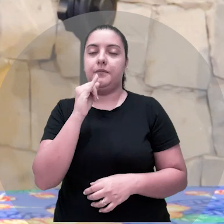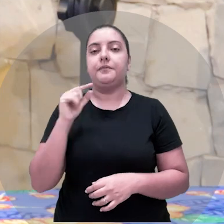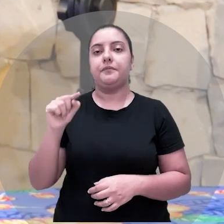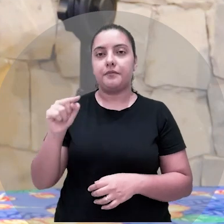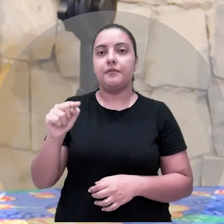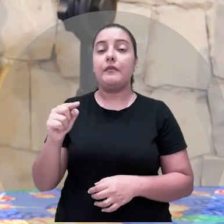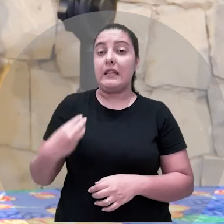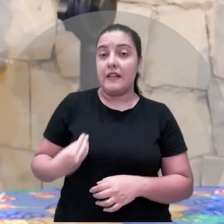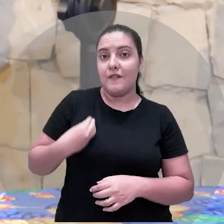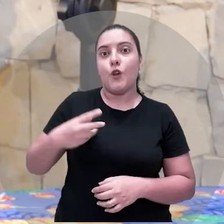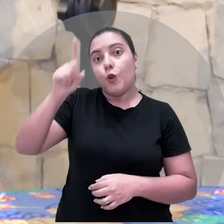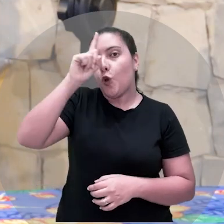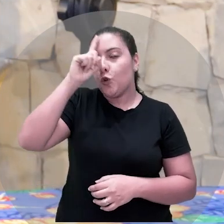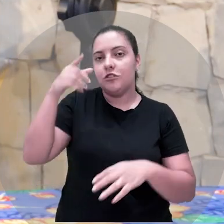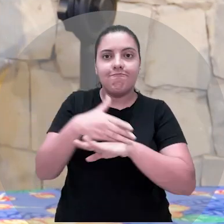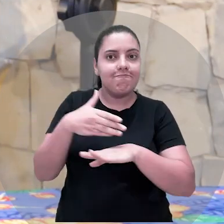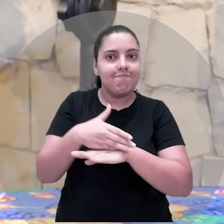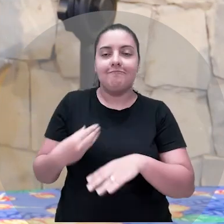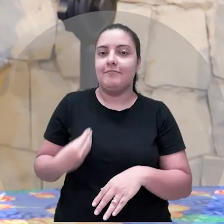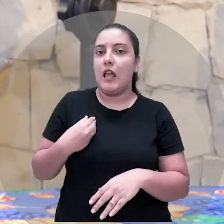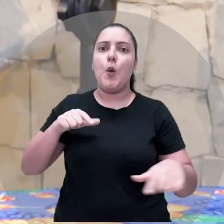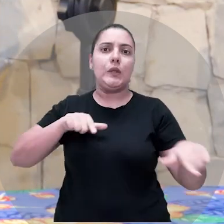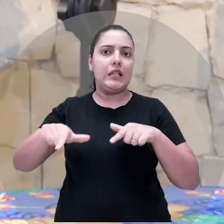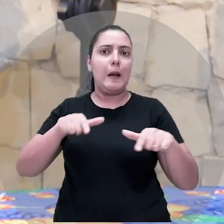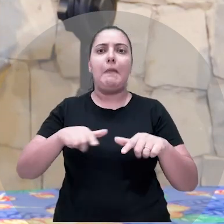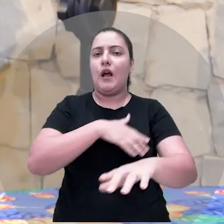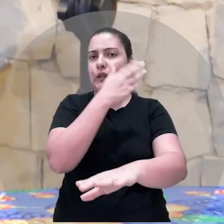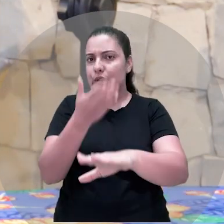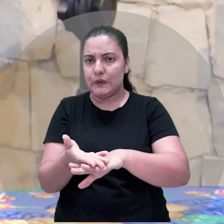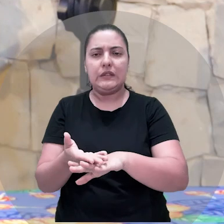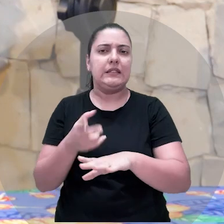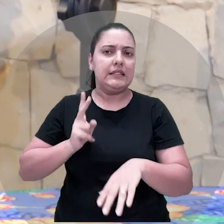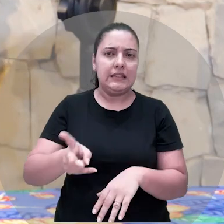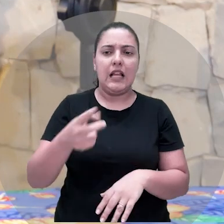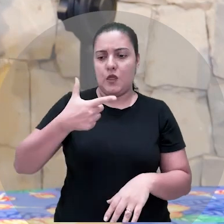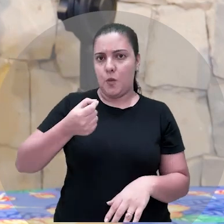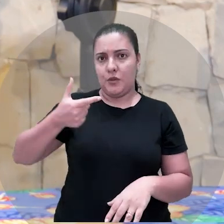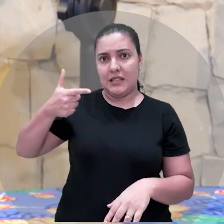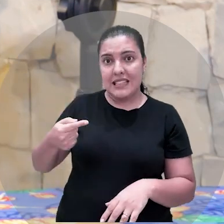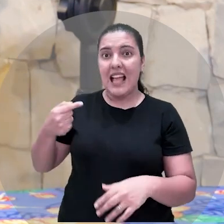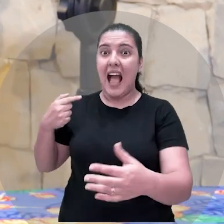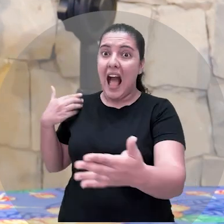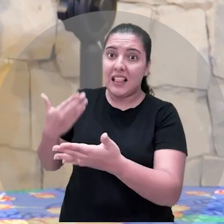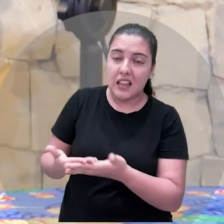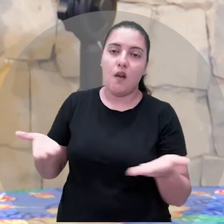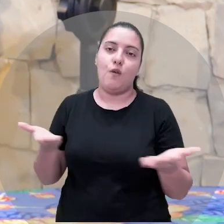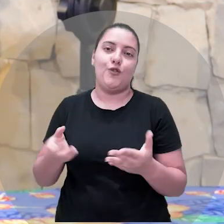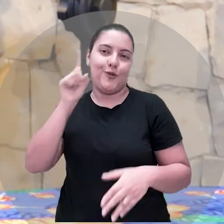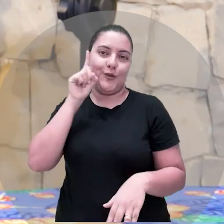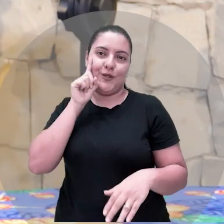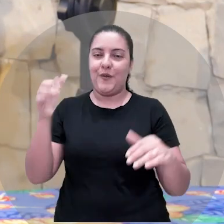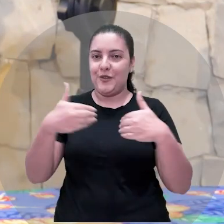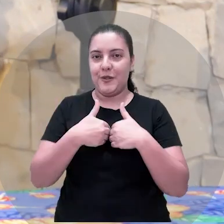sociais atualmente eu tô como Lulu dos atendimento no Instagram que é o meu que é o meu nome